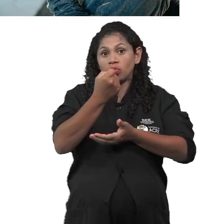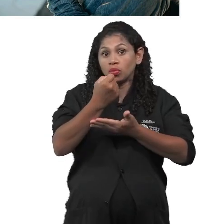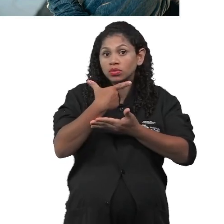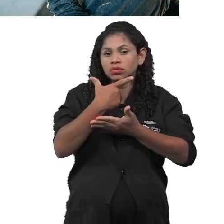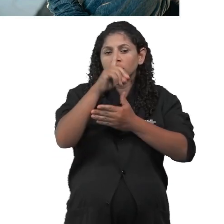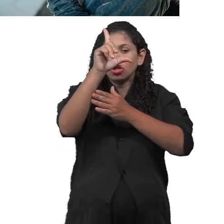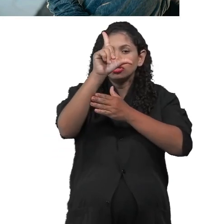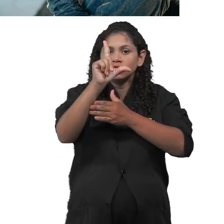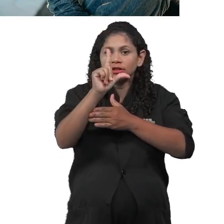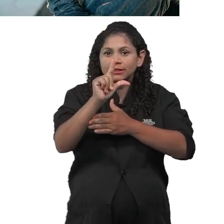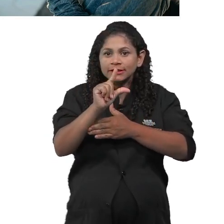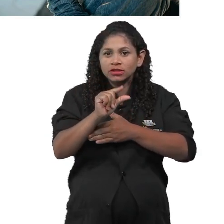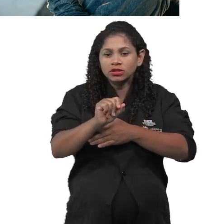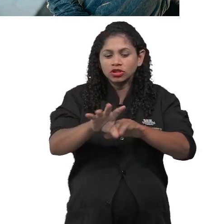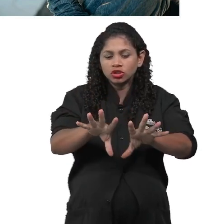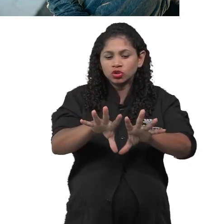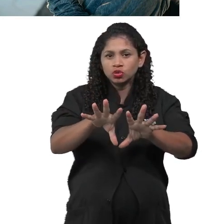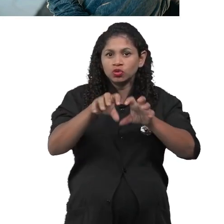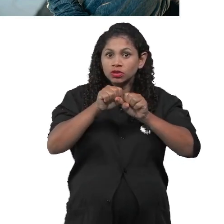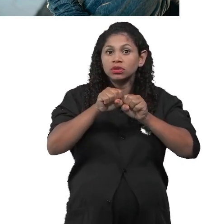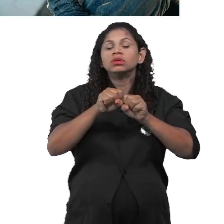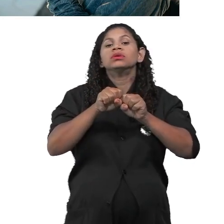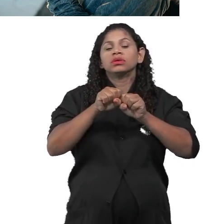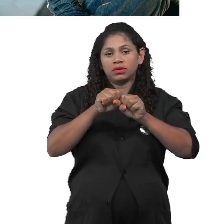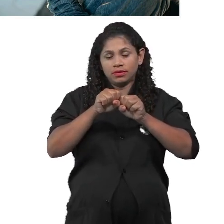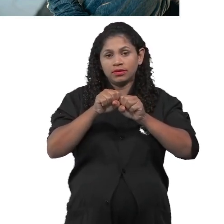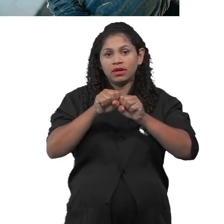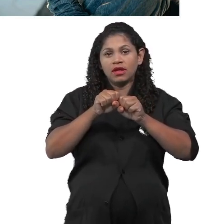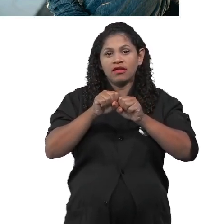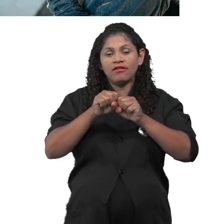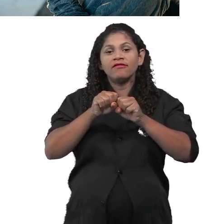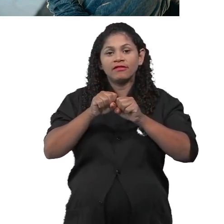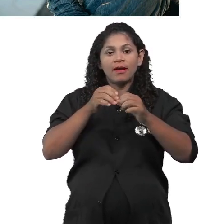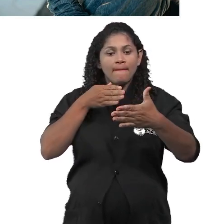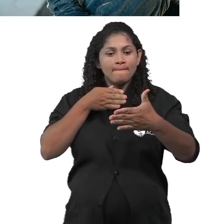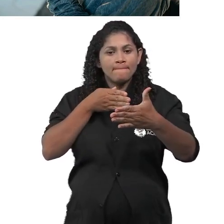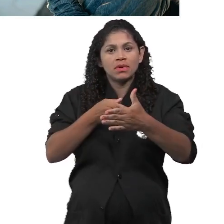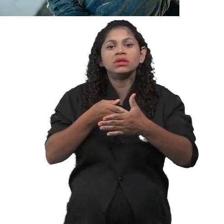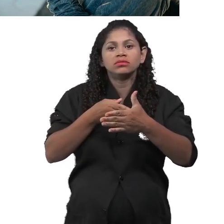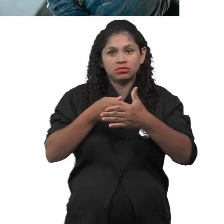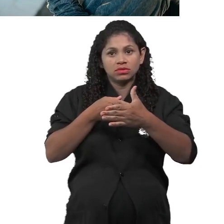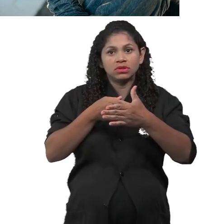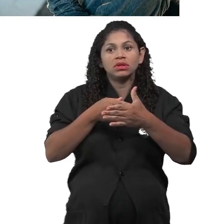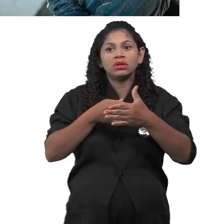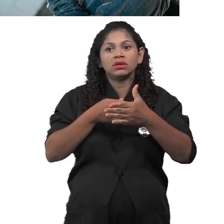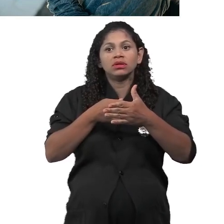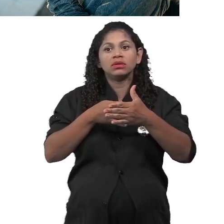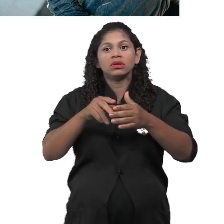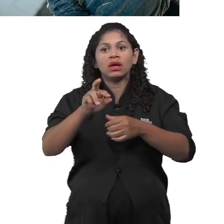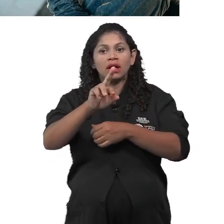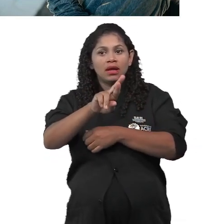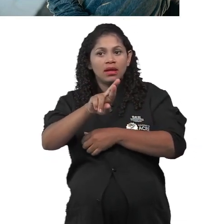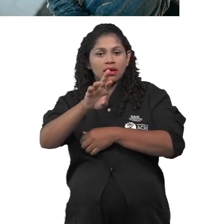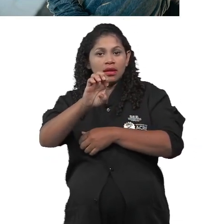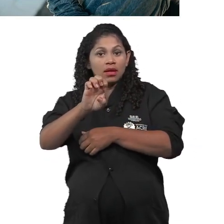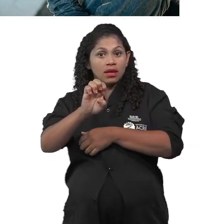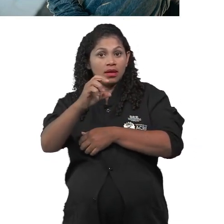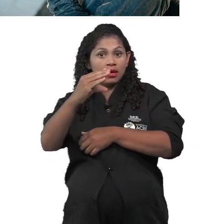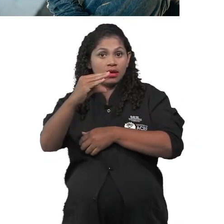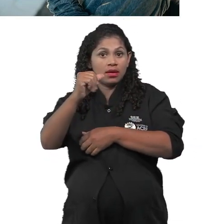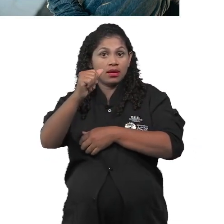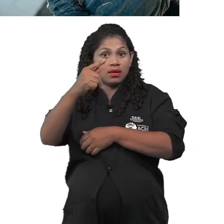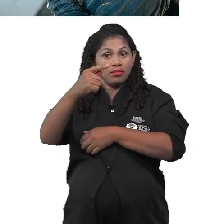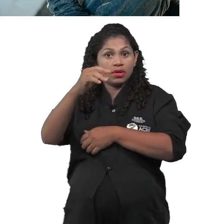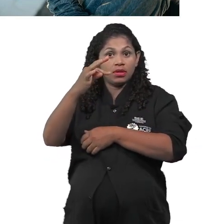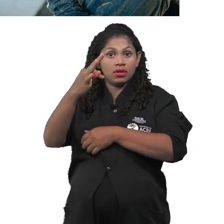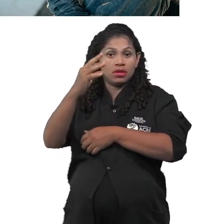de recaptação da serotonina, ele vai inibir aqui a recaptação. Então, o neurotransmissor, ele não vai voltar aqui